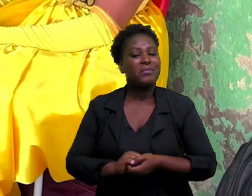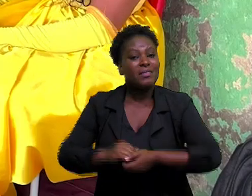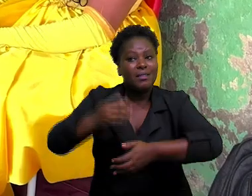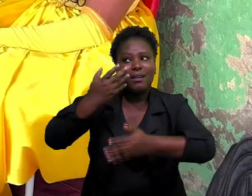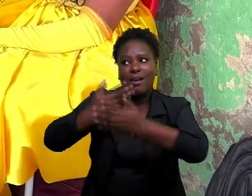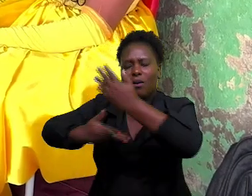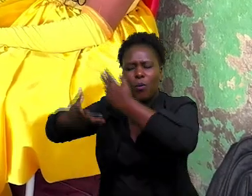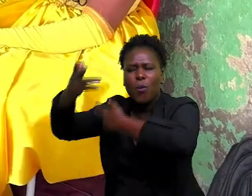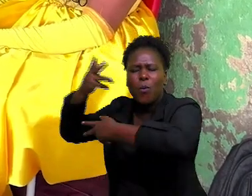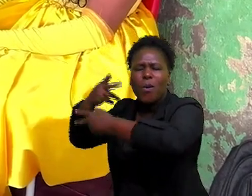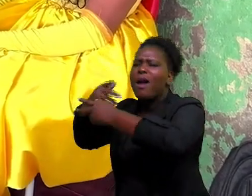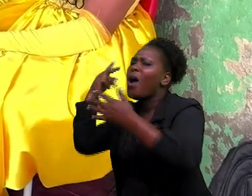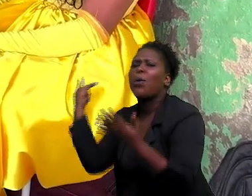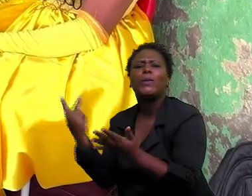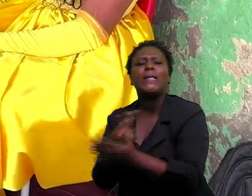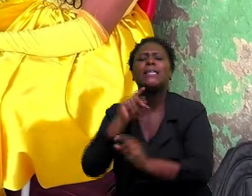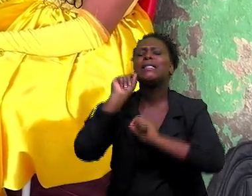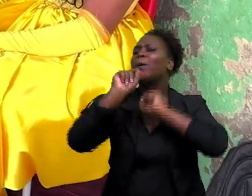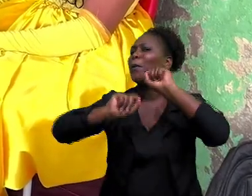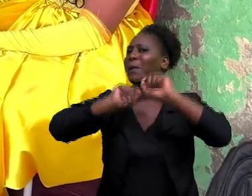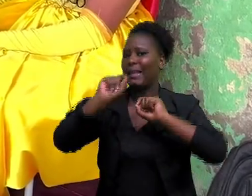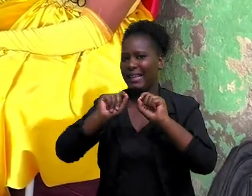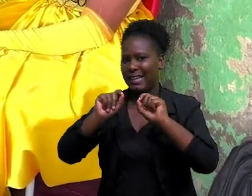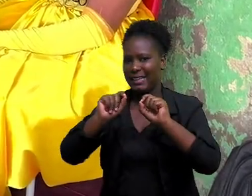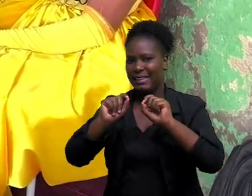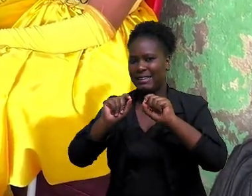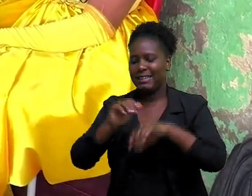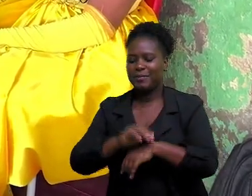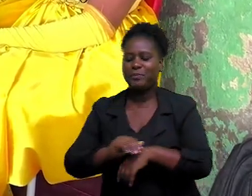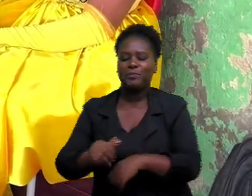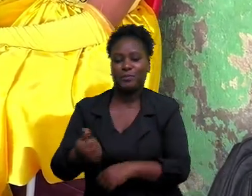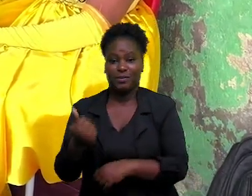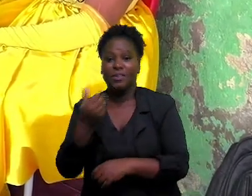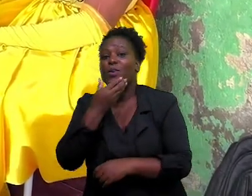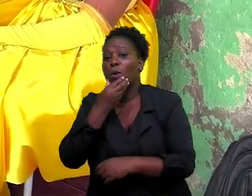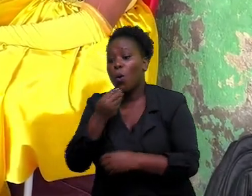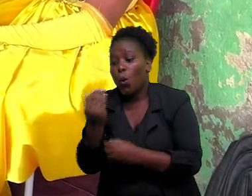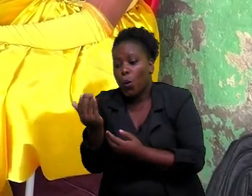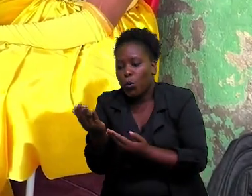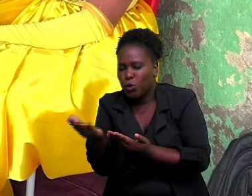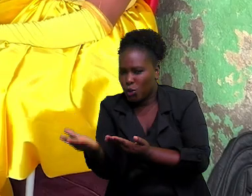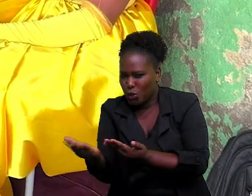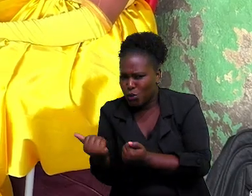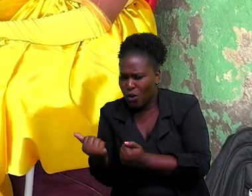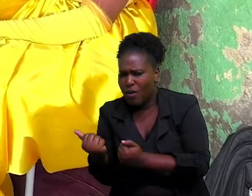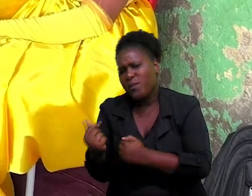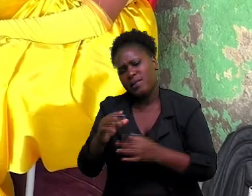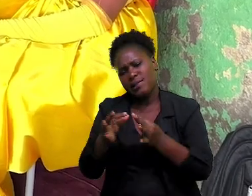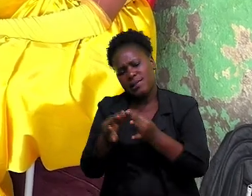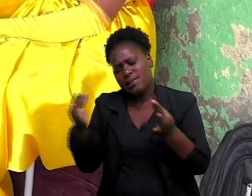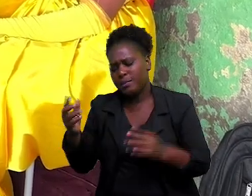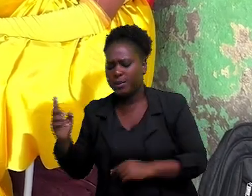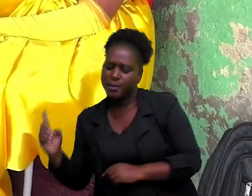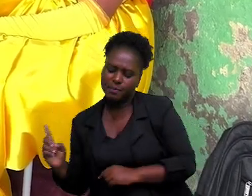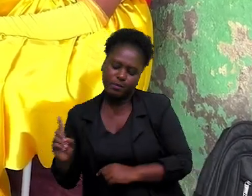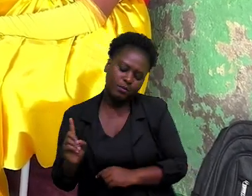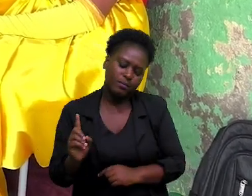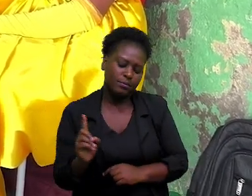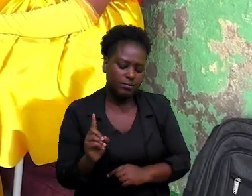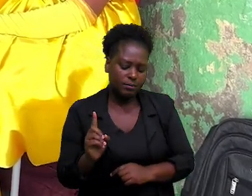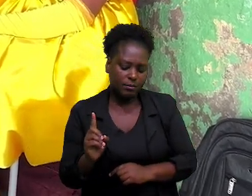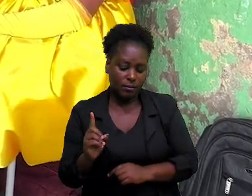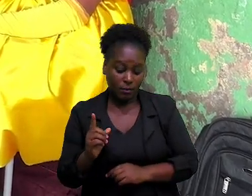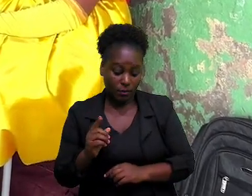um jovem humilde que descobriu uma lâmpada mágica com um gênio